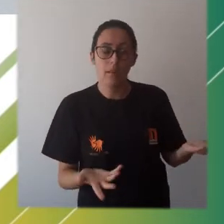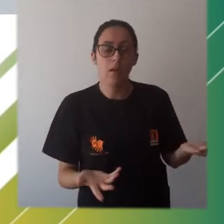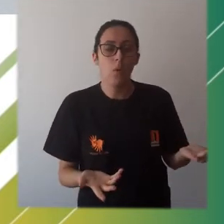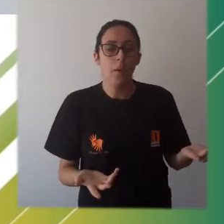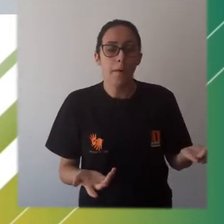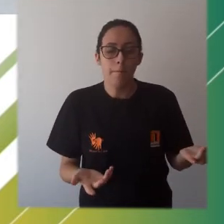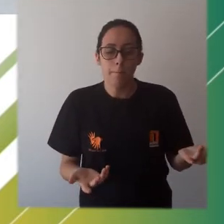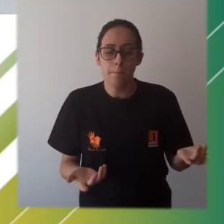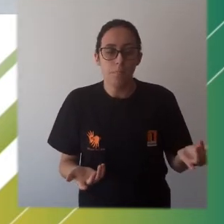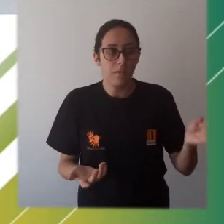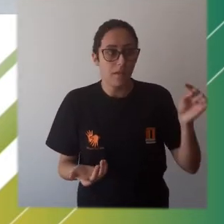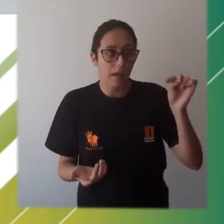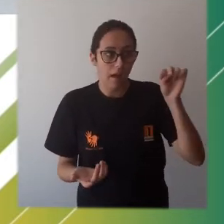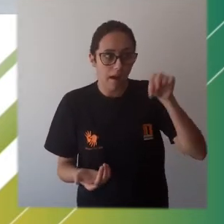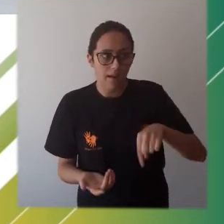O Estado,